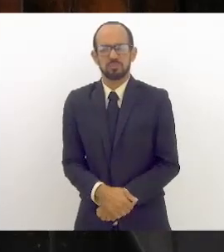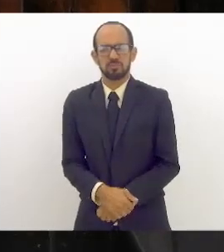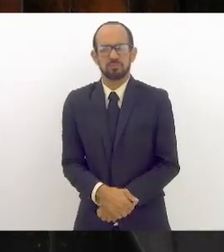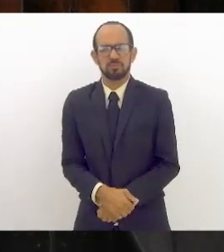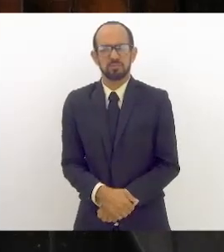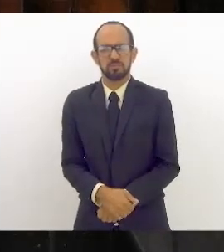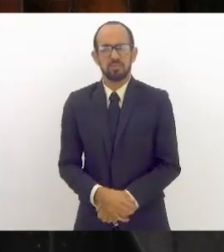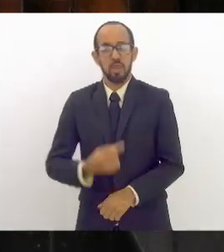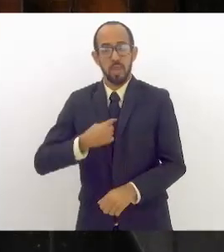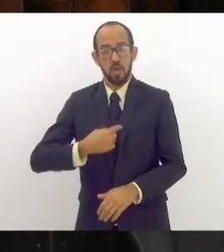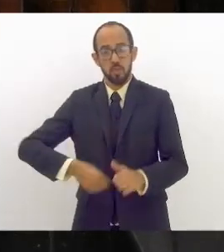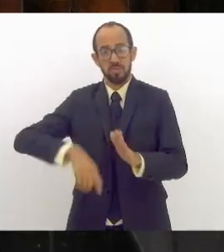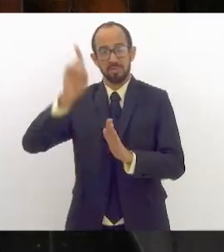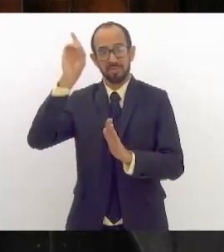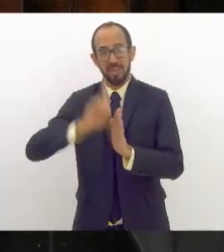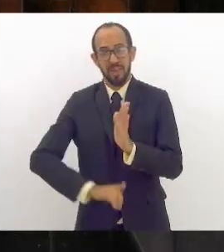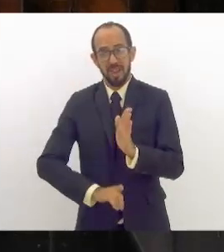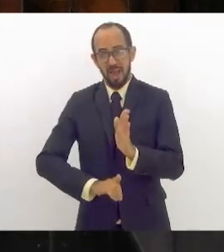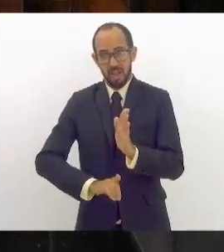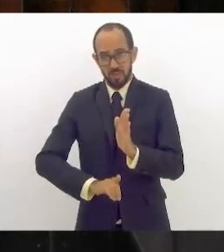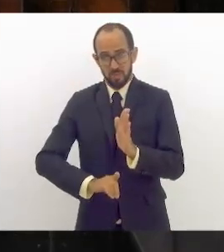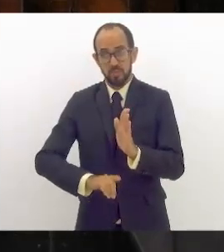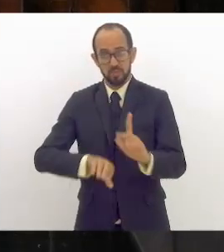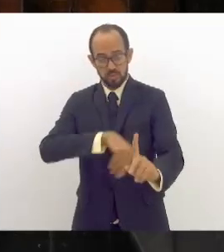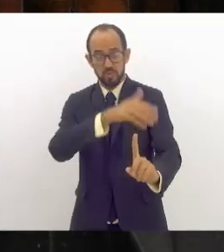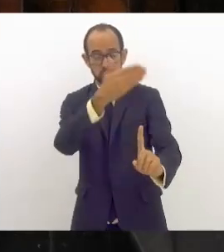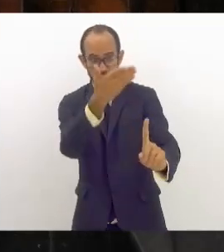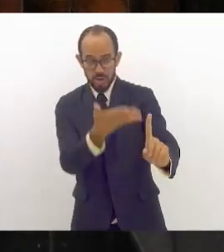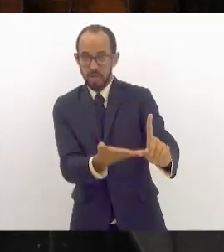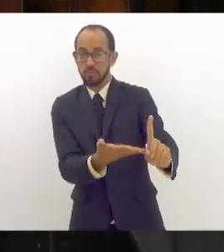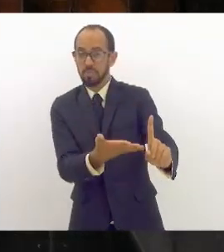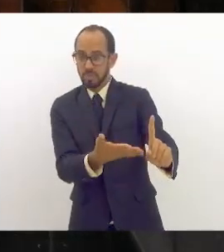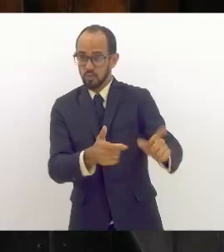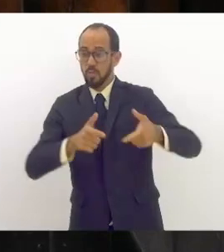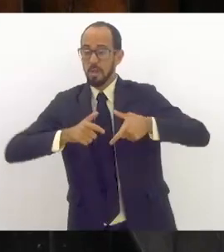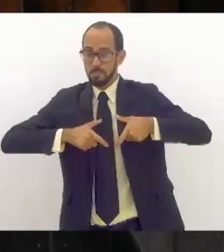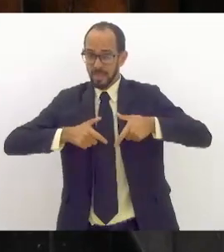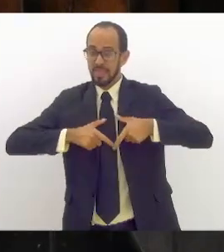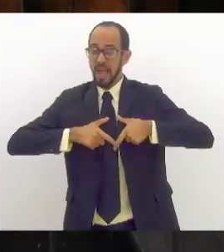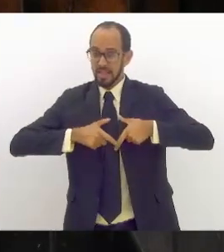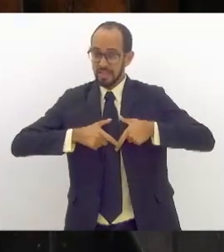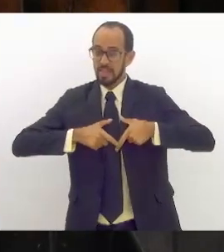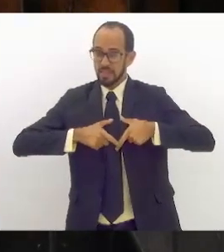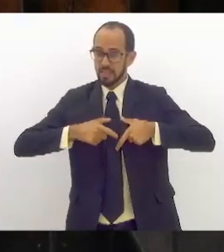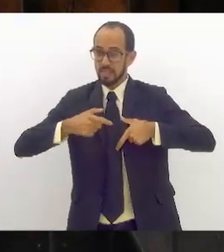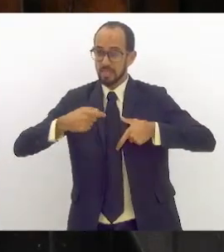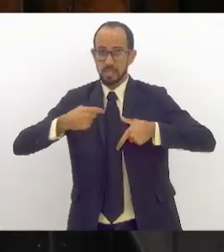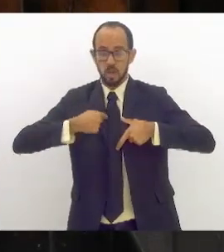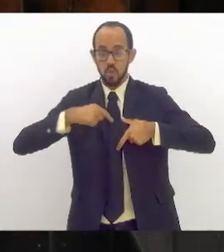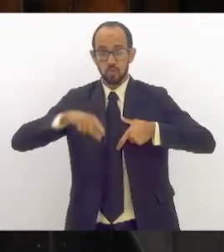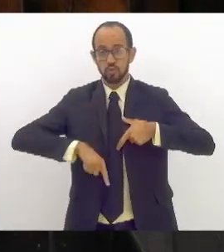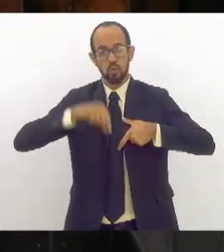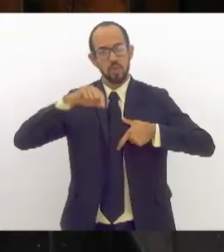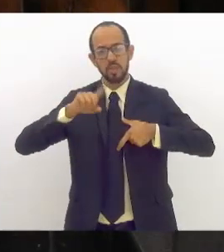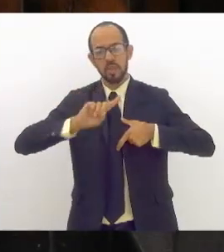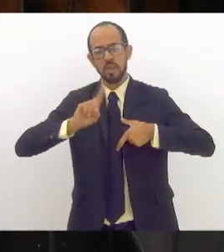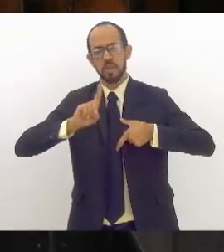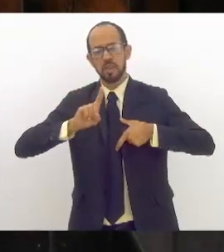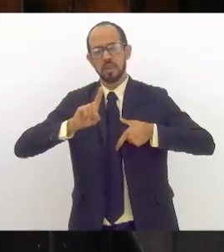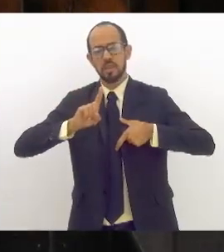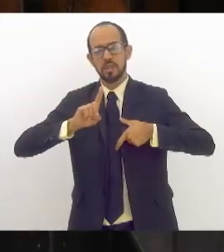eu declaro solenemente com a medalha no peito que eu escolhi não ser político